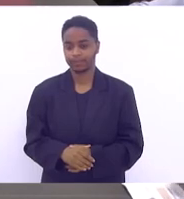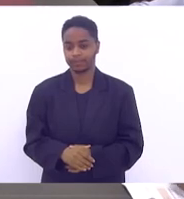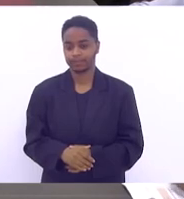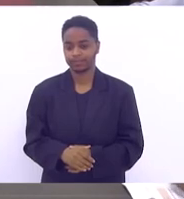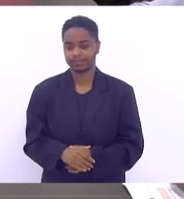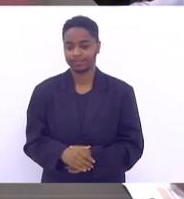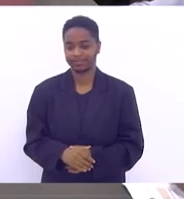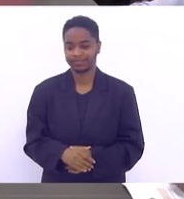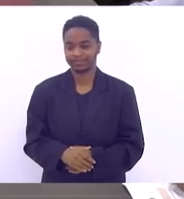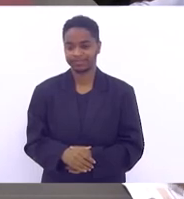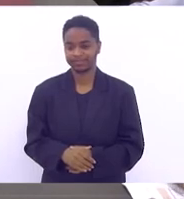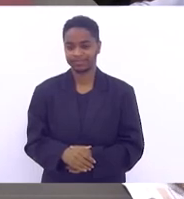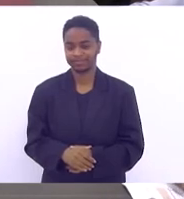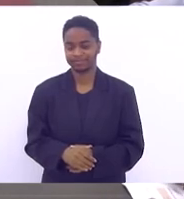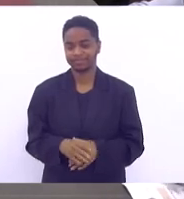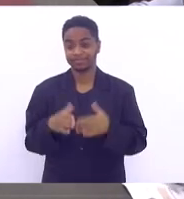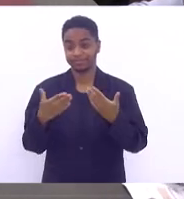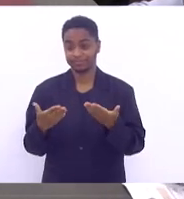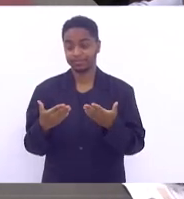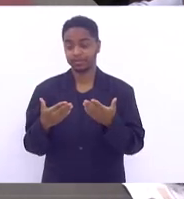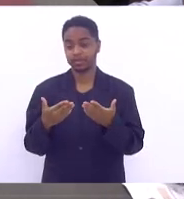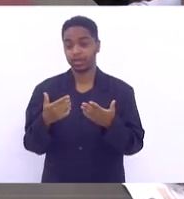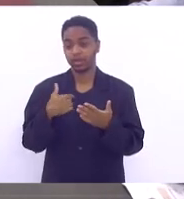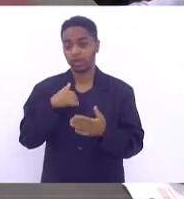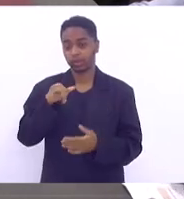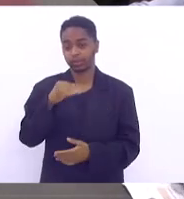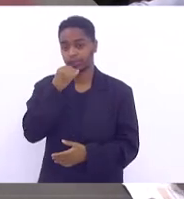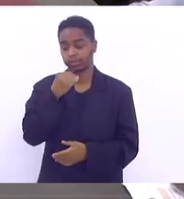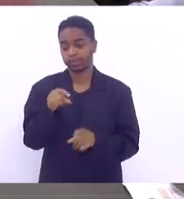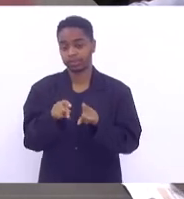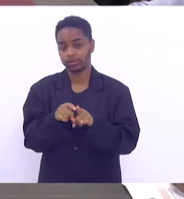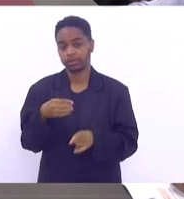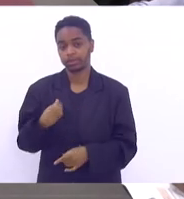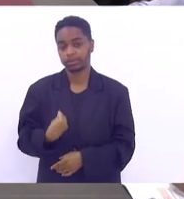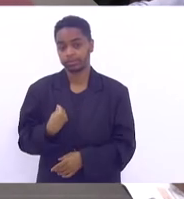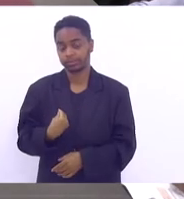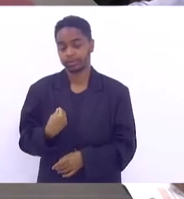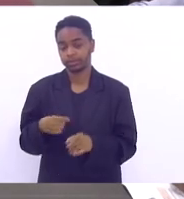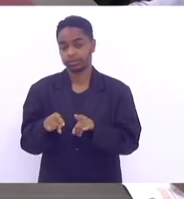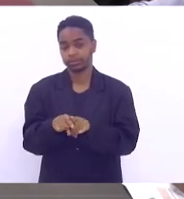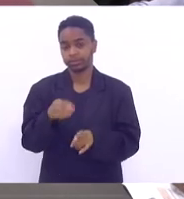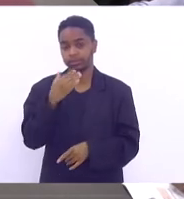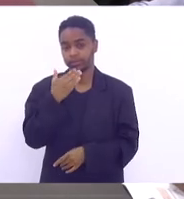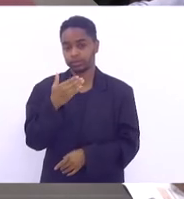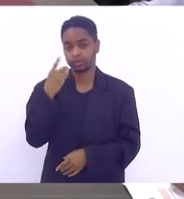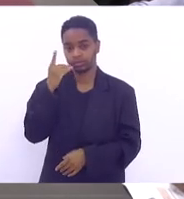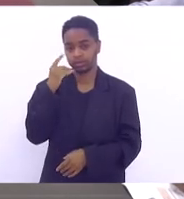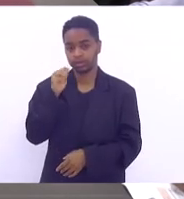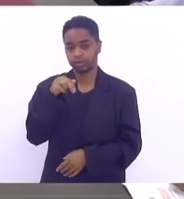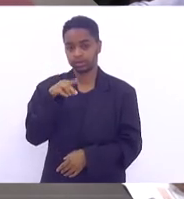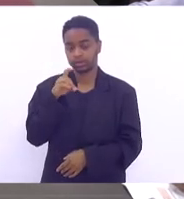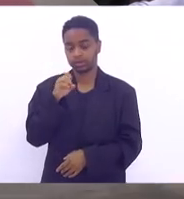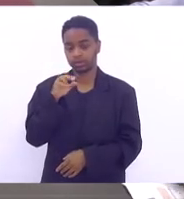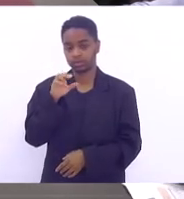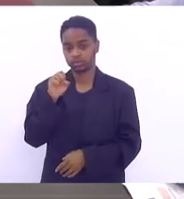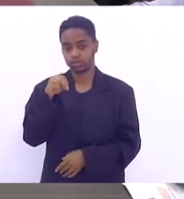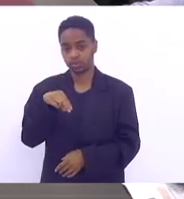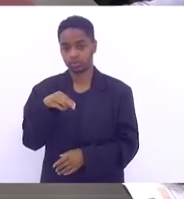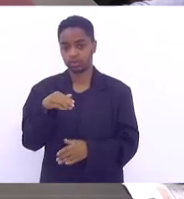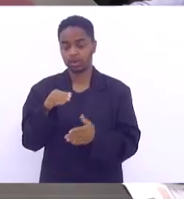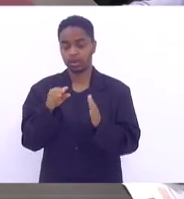Beneplácito. Então, projeto convite. Eu, aproveitando a presença aqui e o pedido do deputado Anderson Moraes, de inversão da